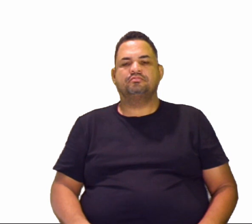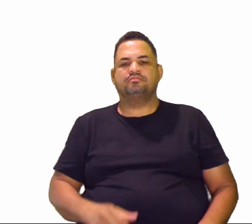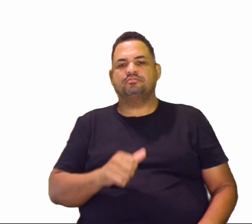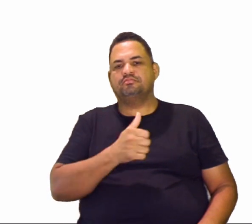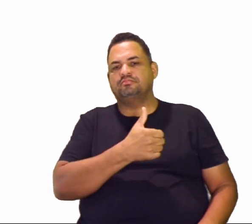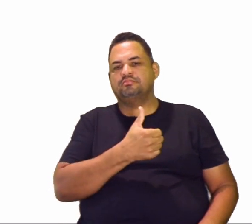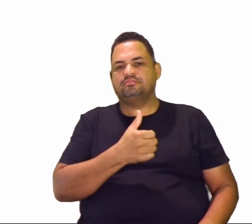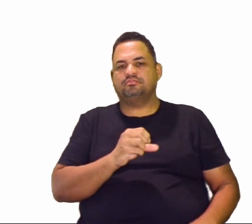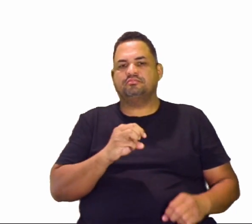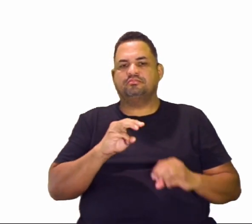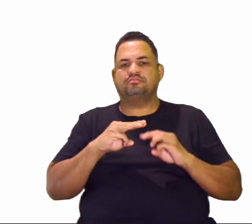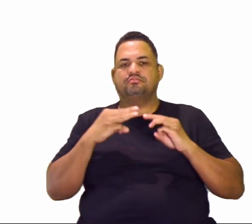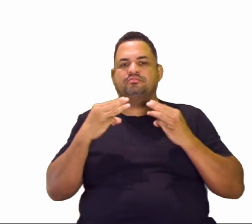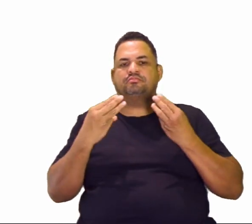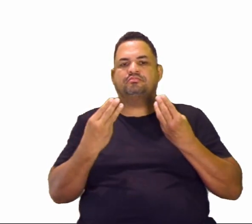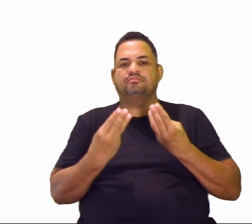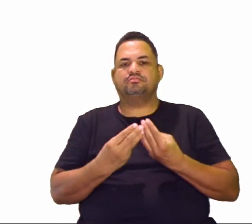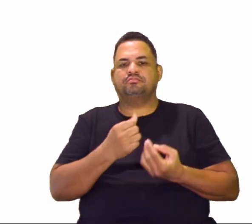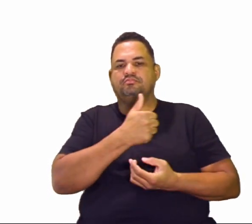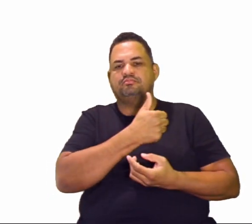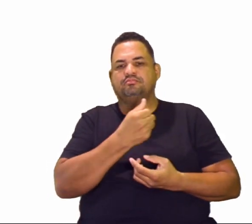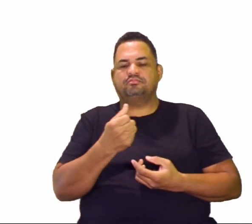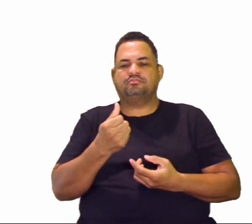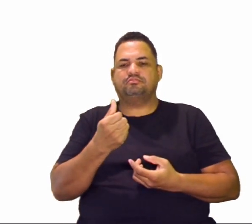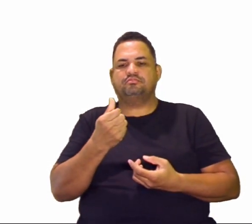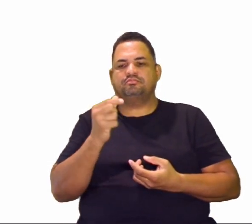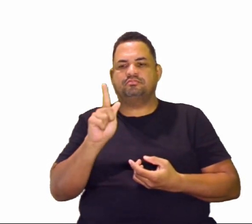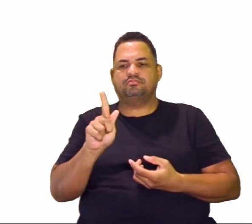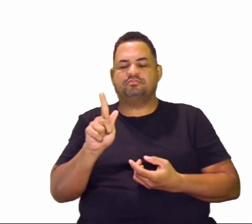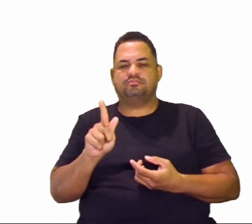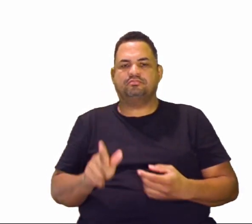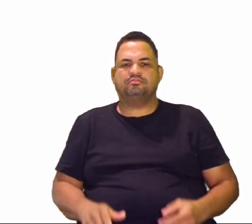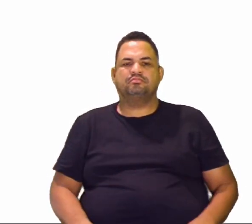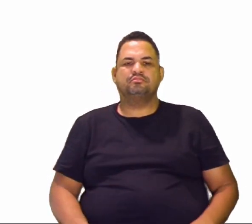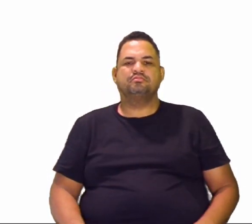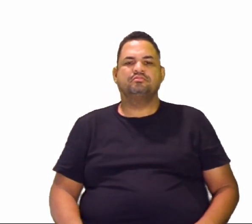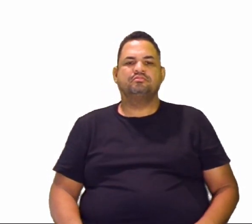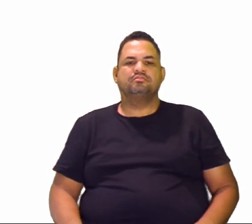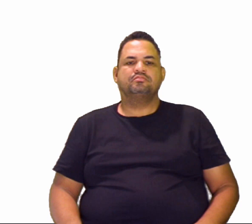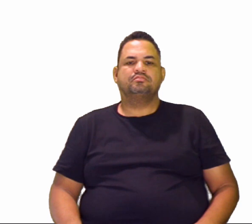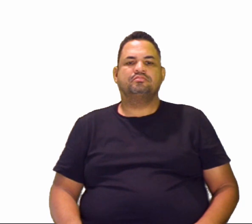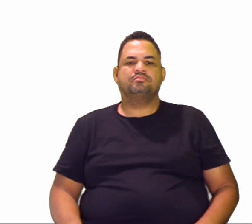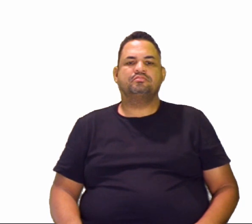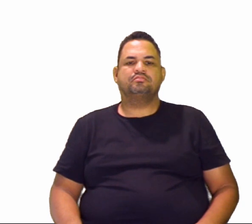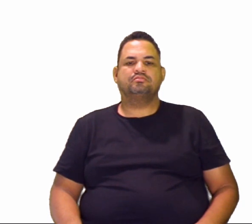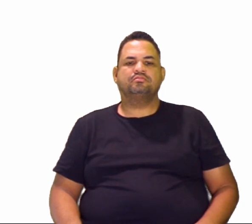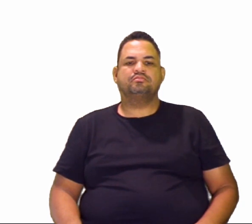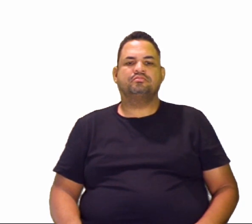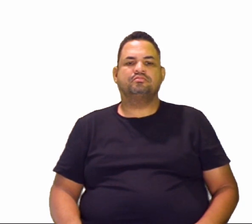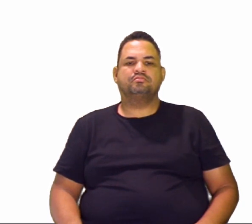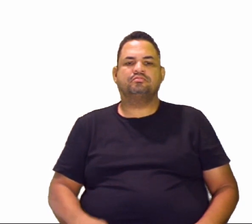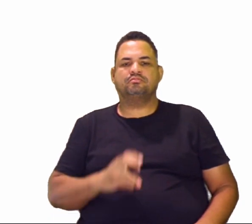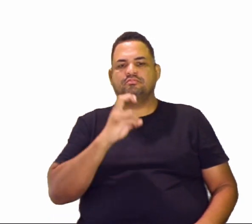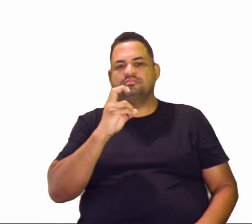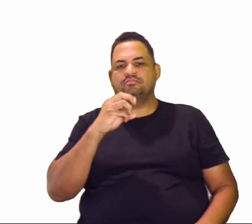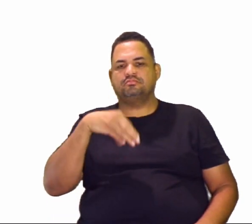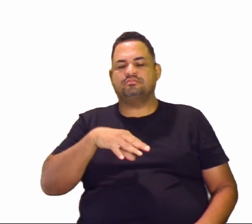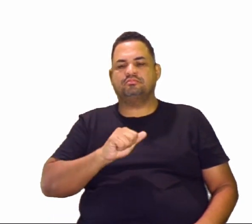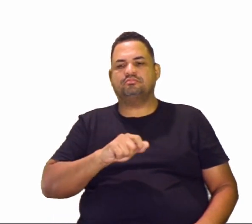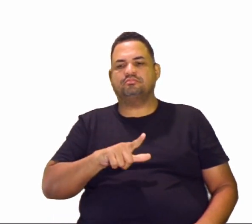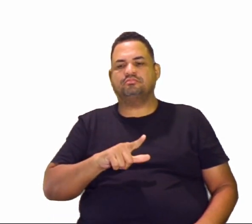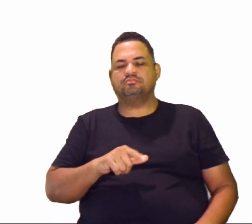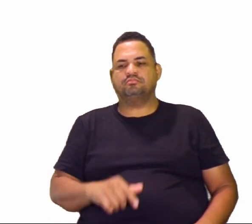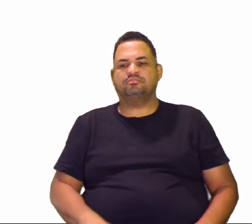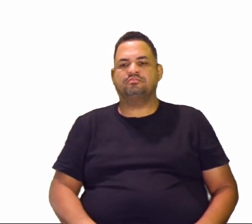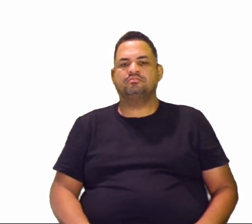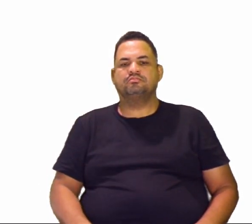corresponde a uma massa de 16 gramas. E aqueles 5 mol que